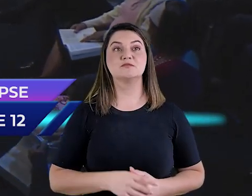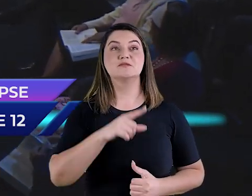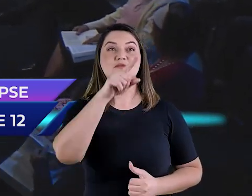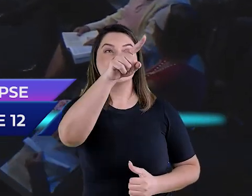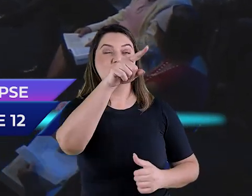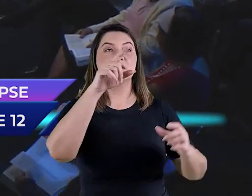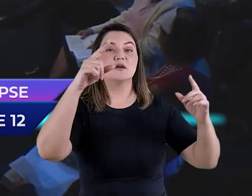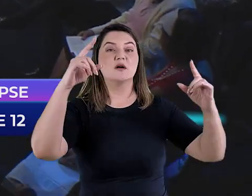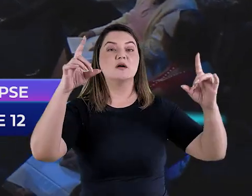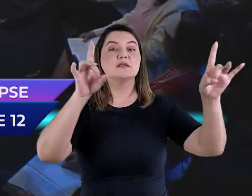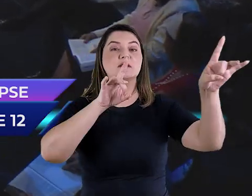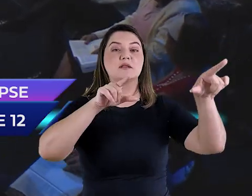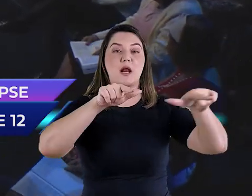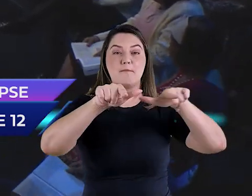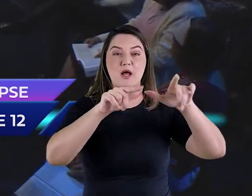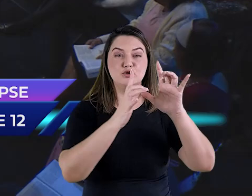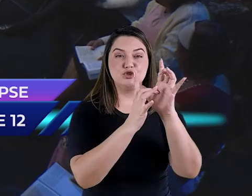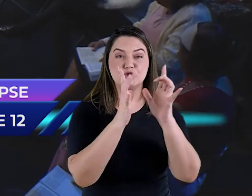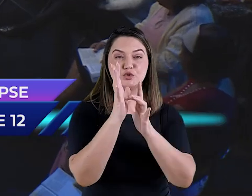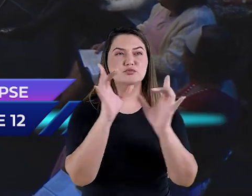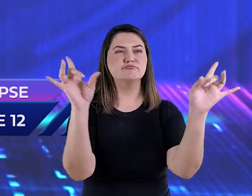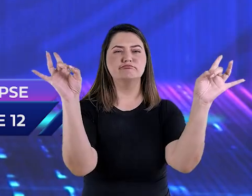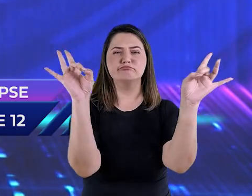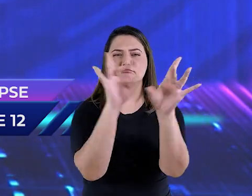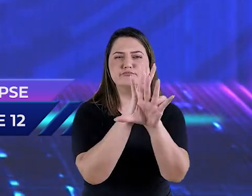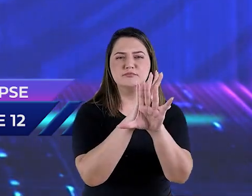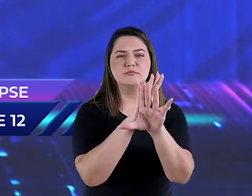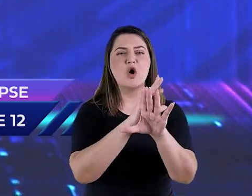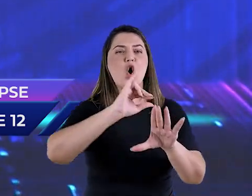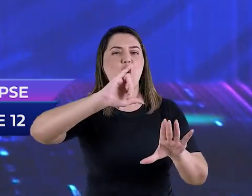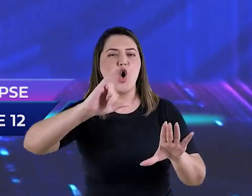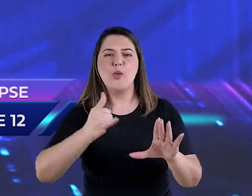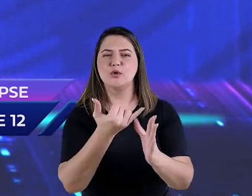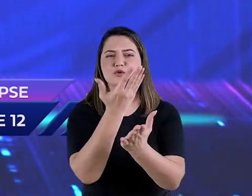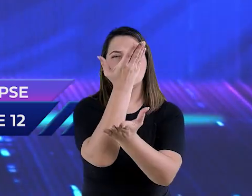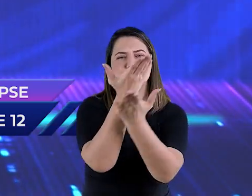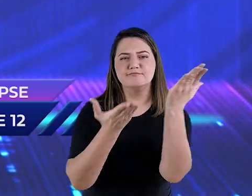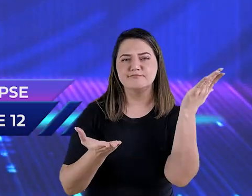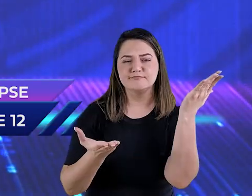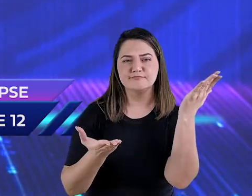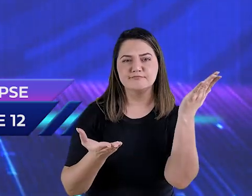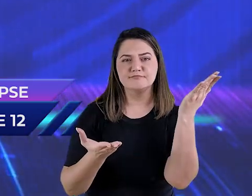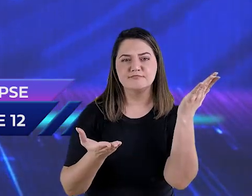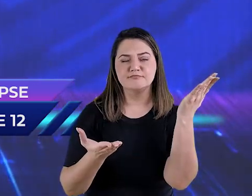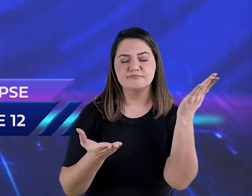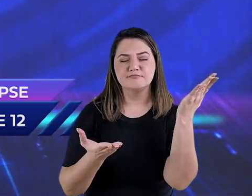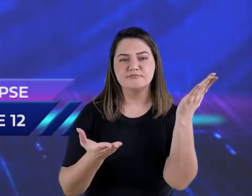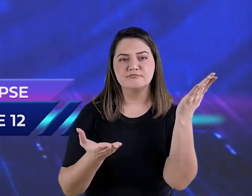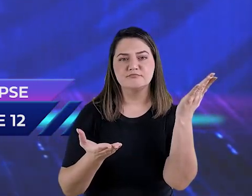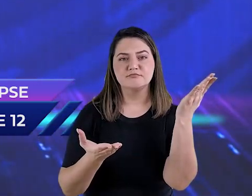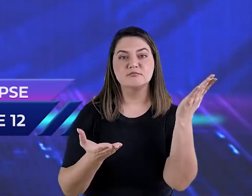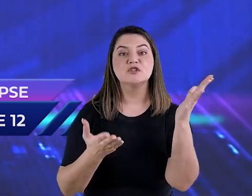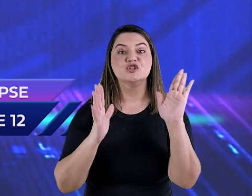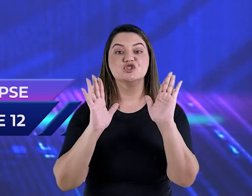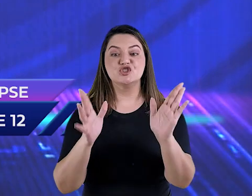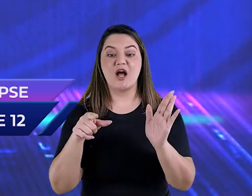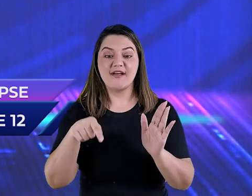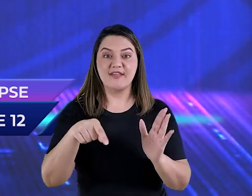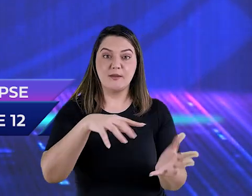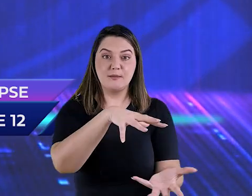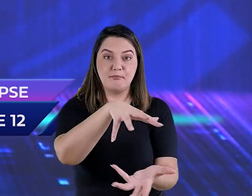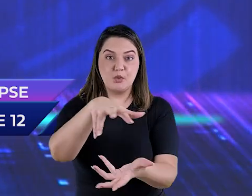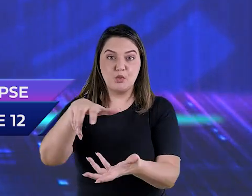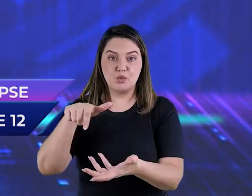já com a porta da graça fechada, já com a oportunidade de salvação terminada, já com o